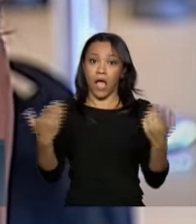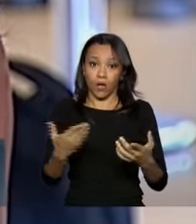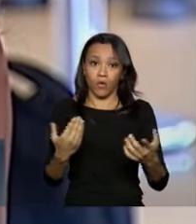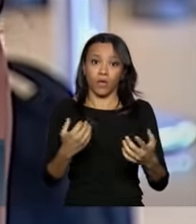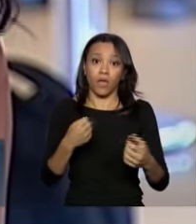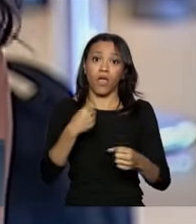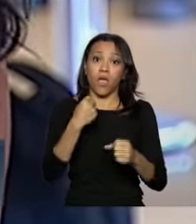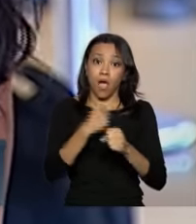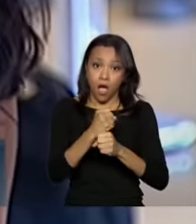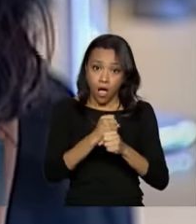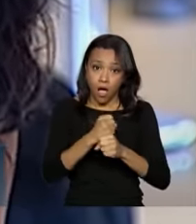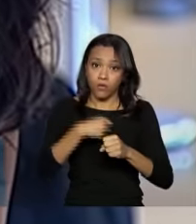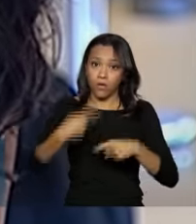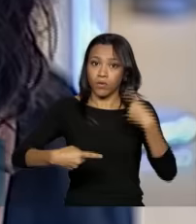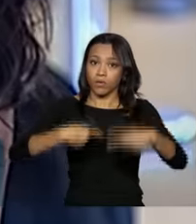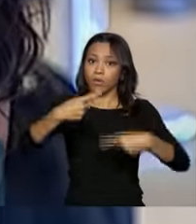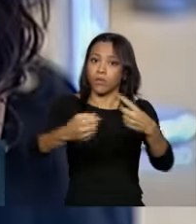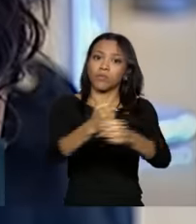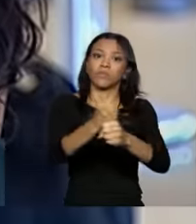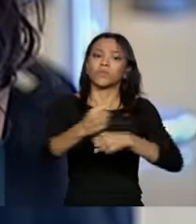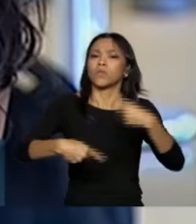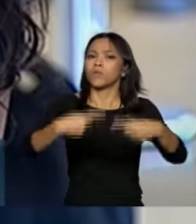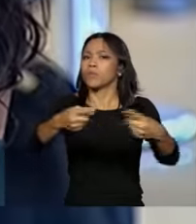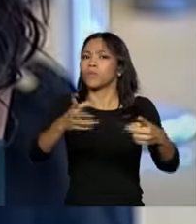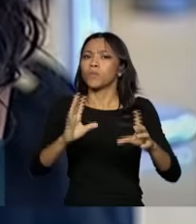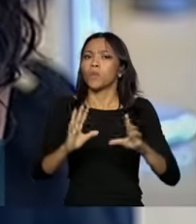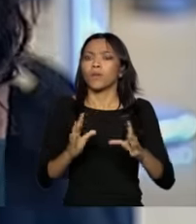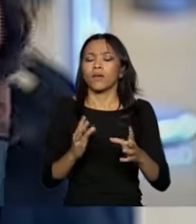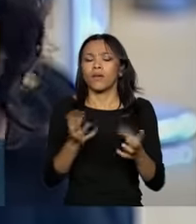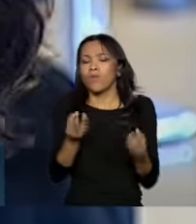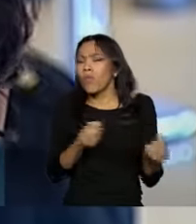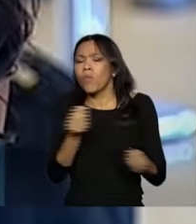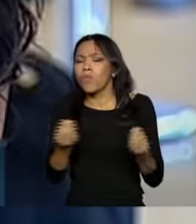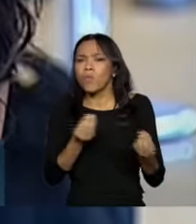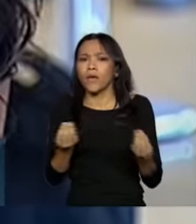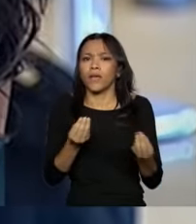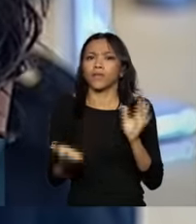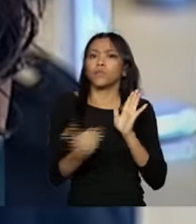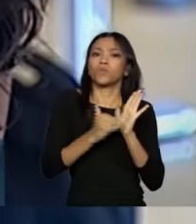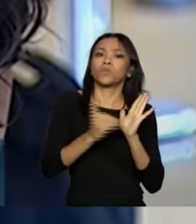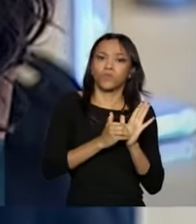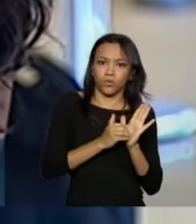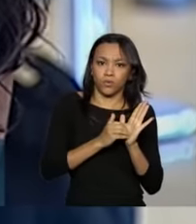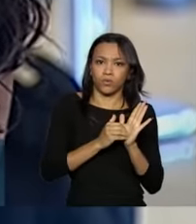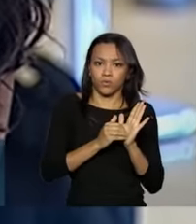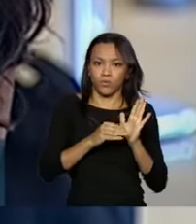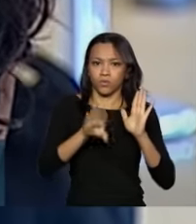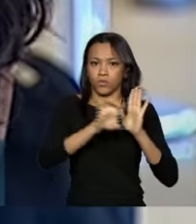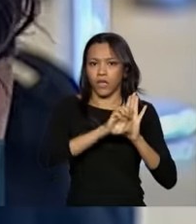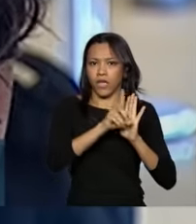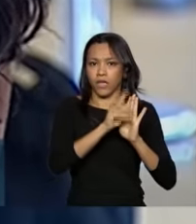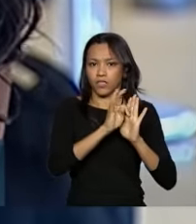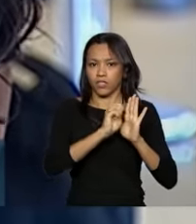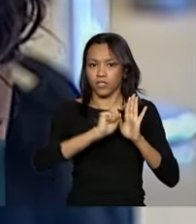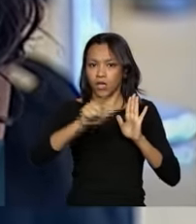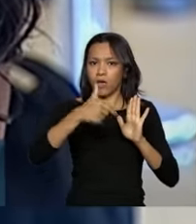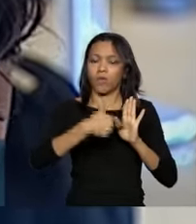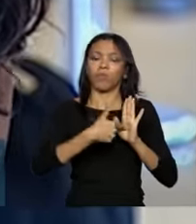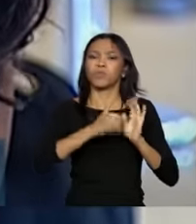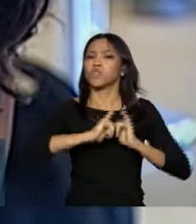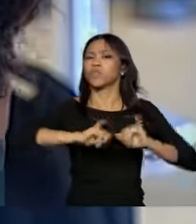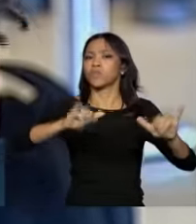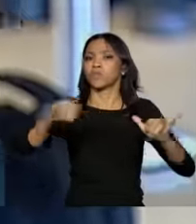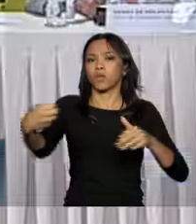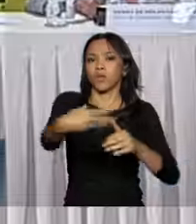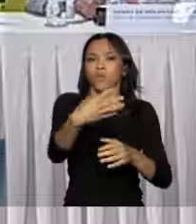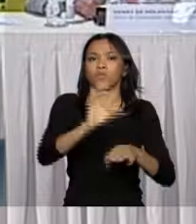dos concluintes. Eu queria saber qual é o andamento do último edital para novos cursos. Queria saber